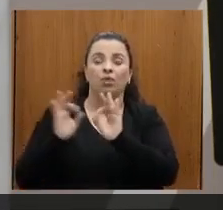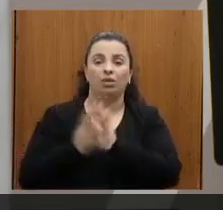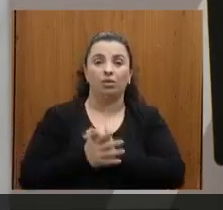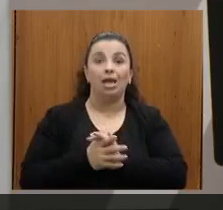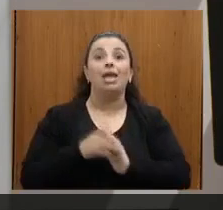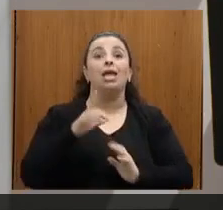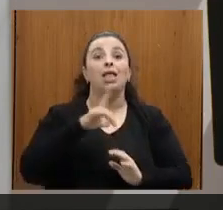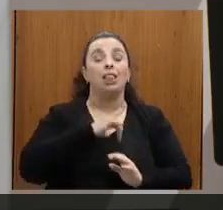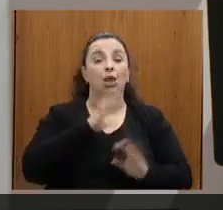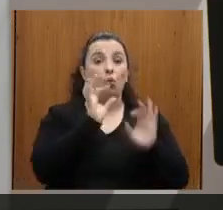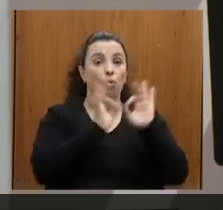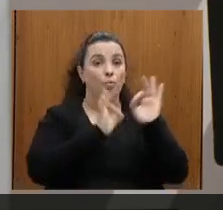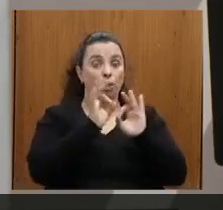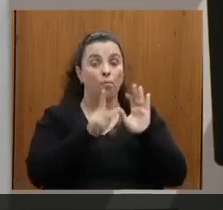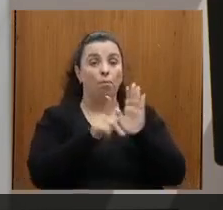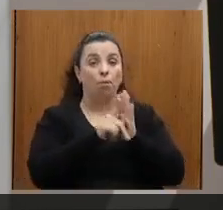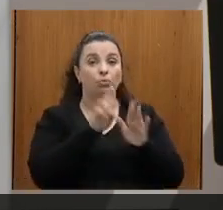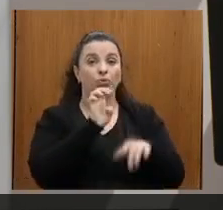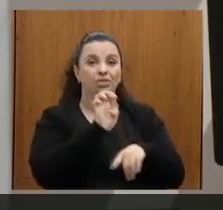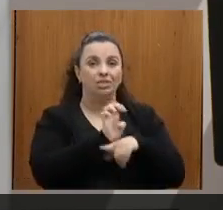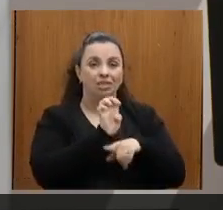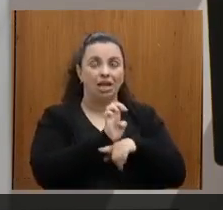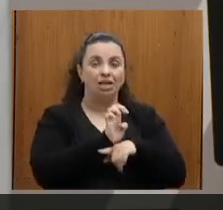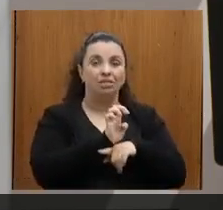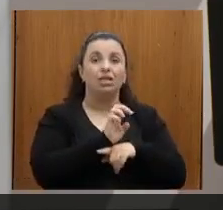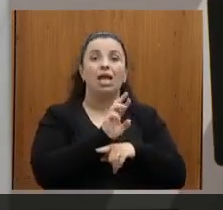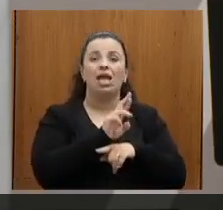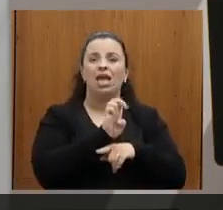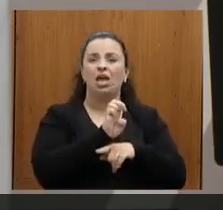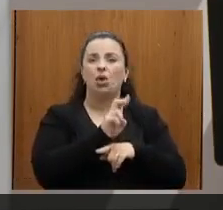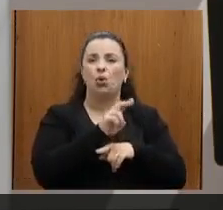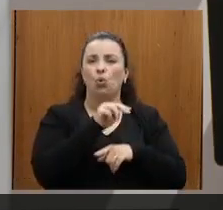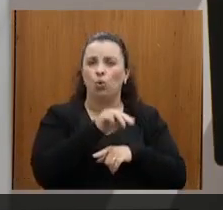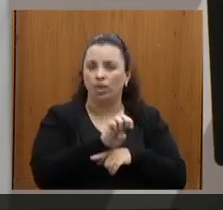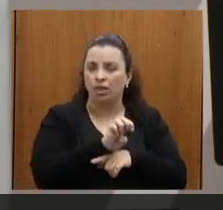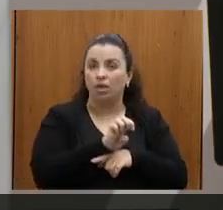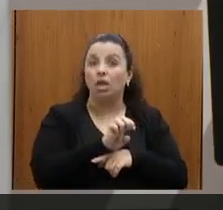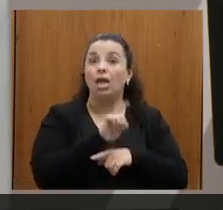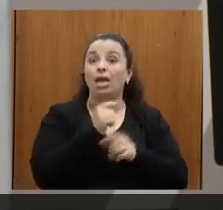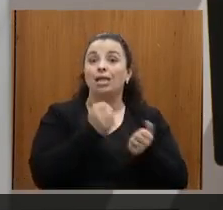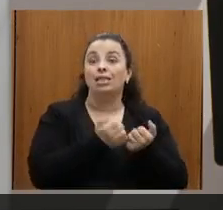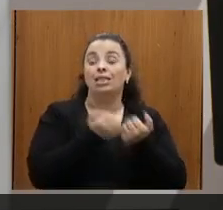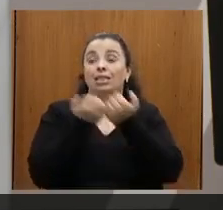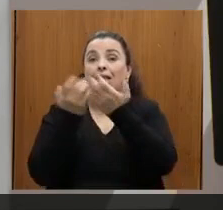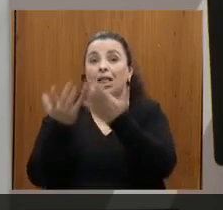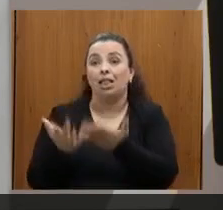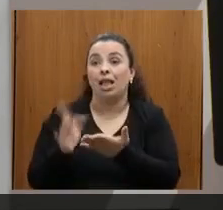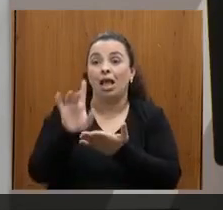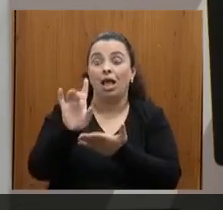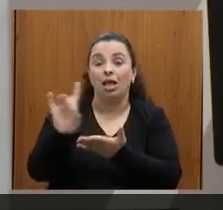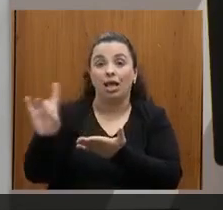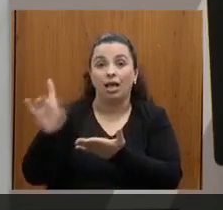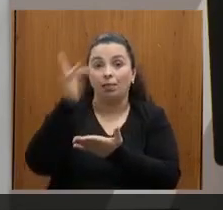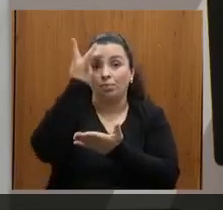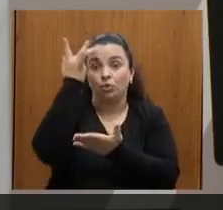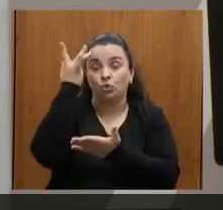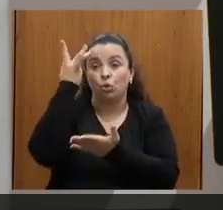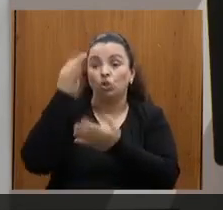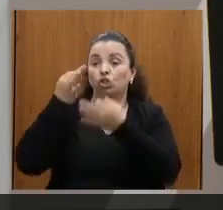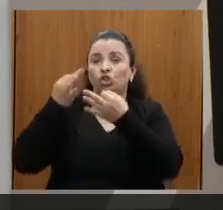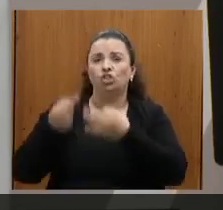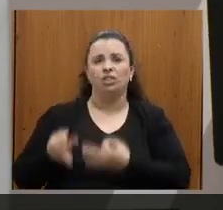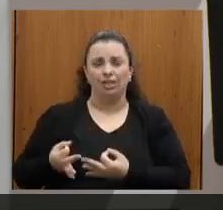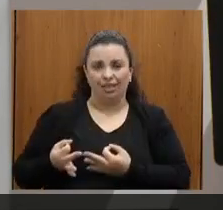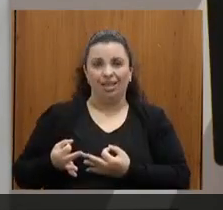Estado inteiro, ele está trazendo dignidade para essas pessoas e regularizando